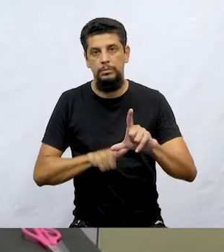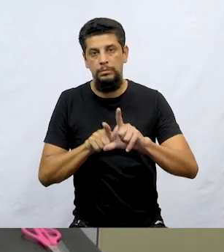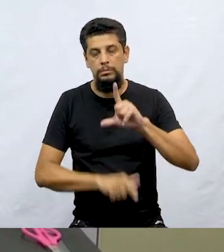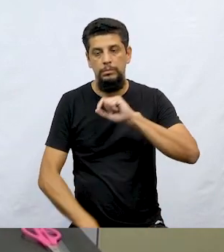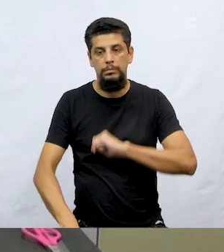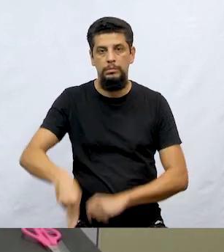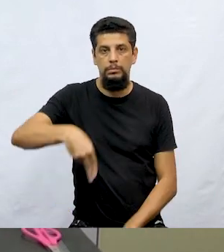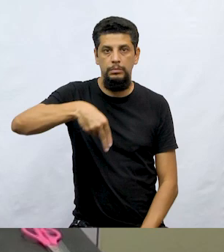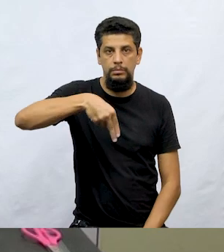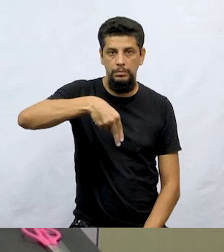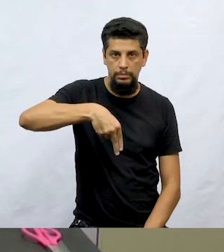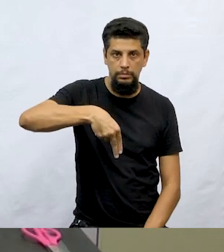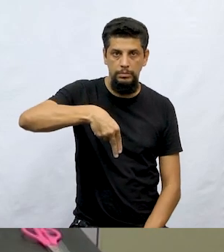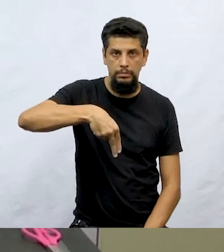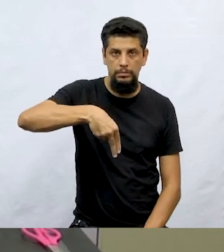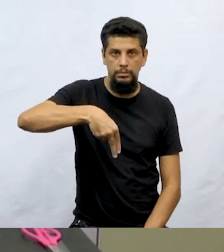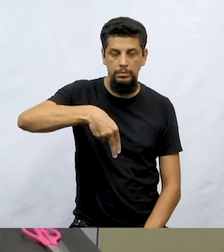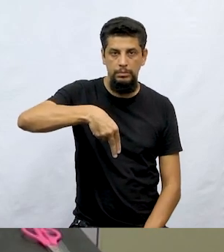Letra N.